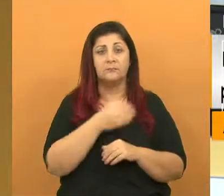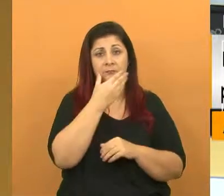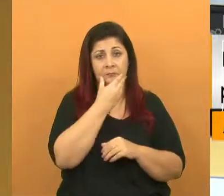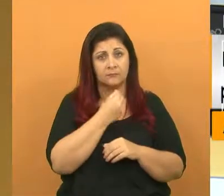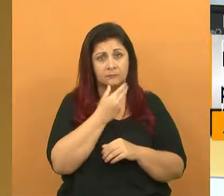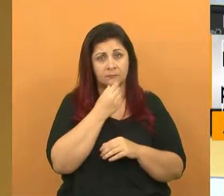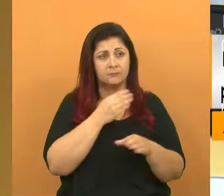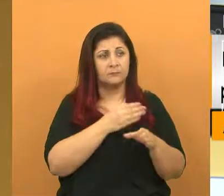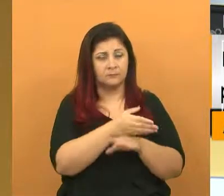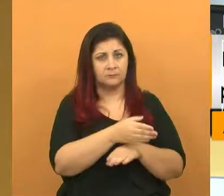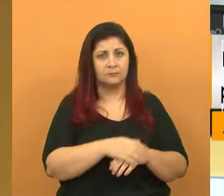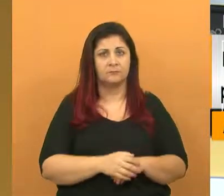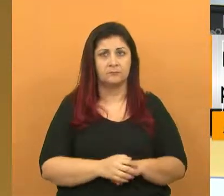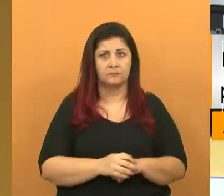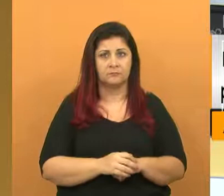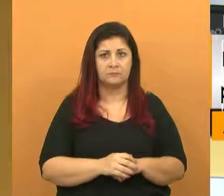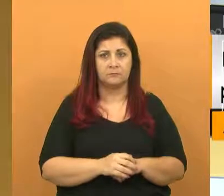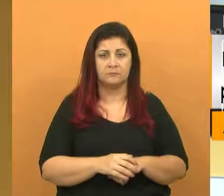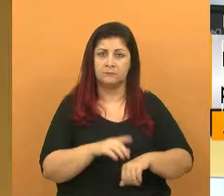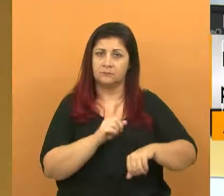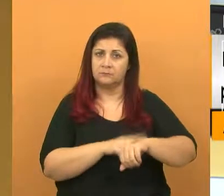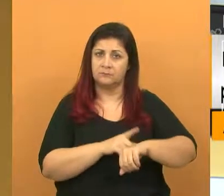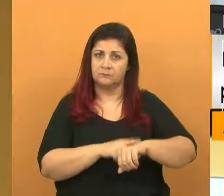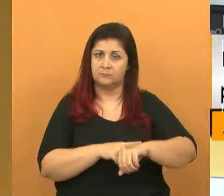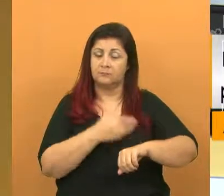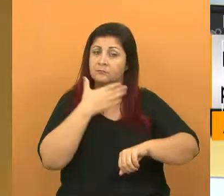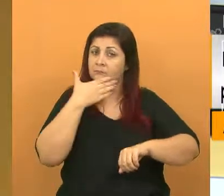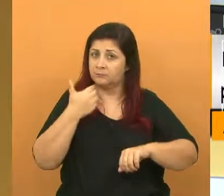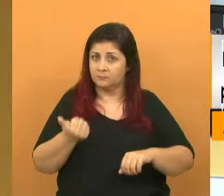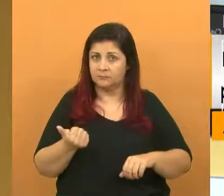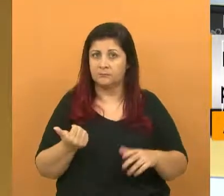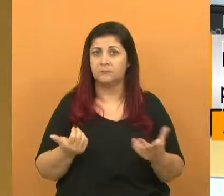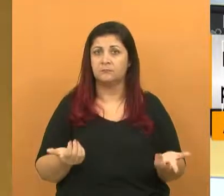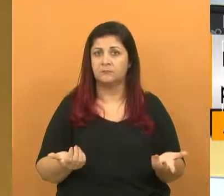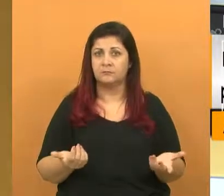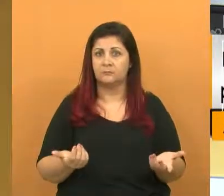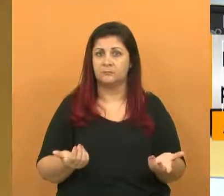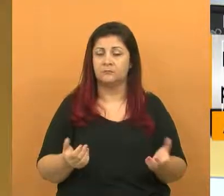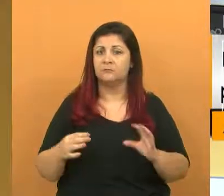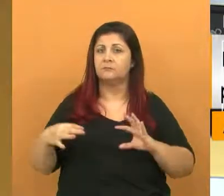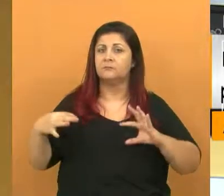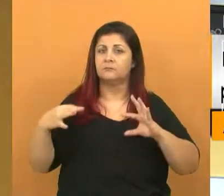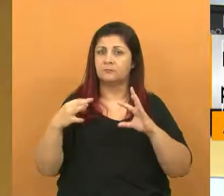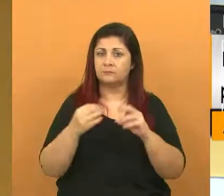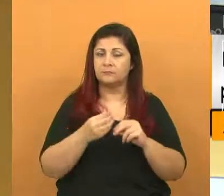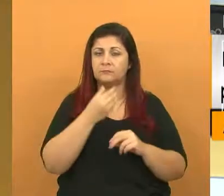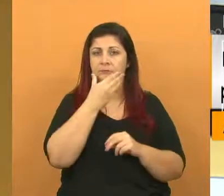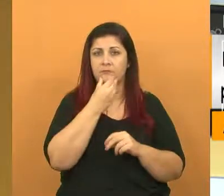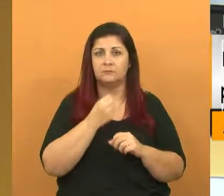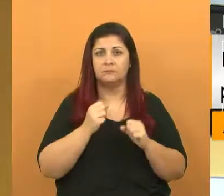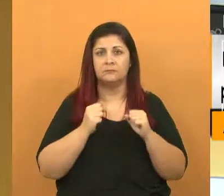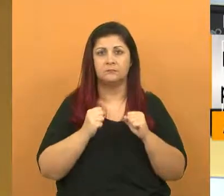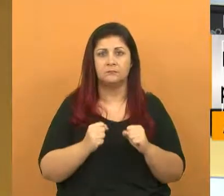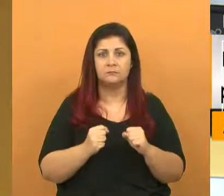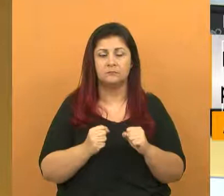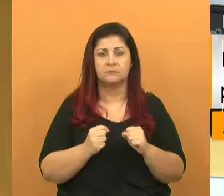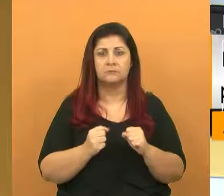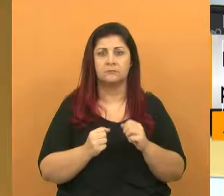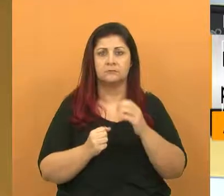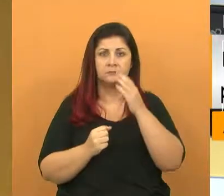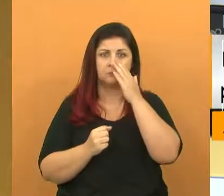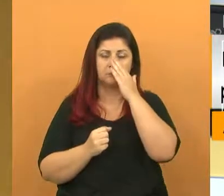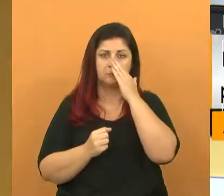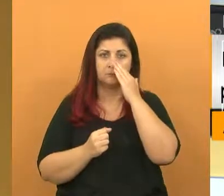homens, no horário propício a todos eles, para que eles possam ter um